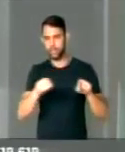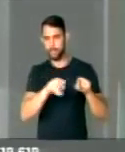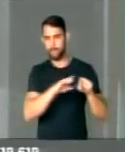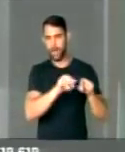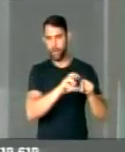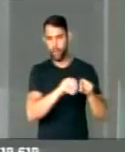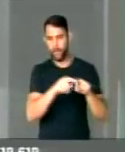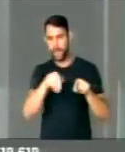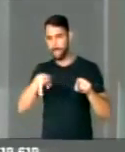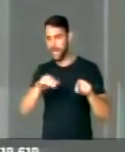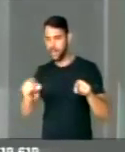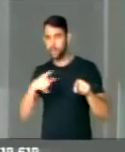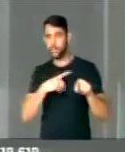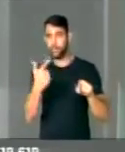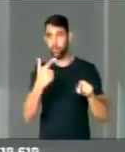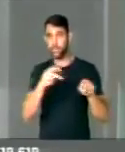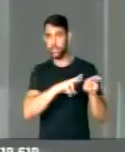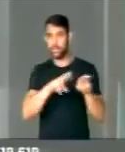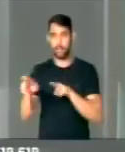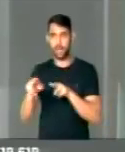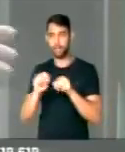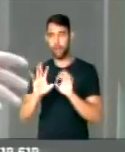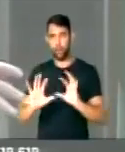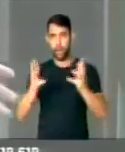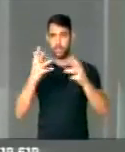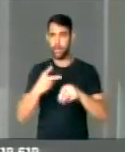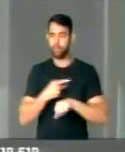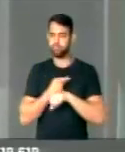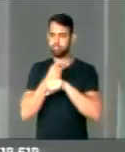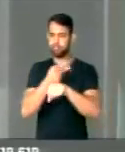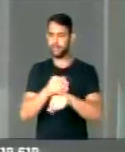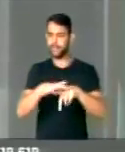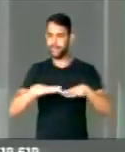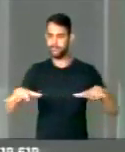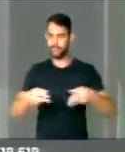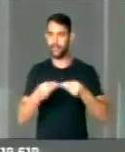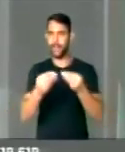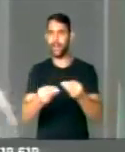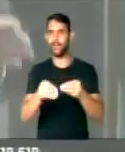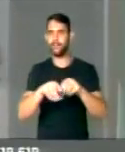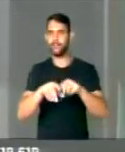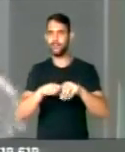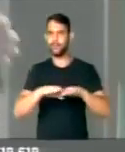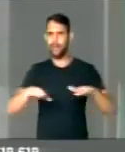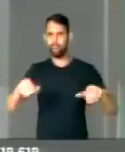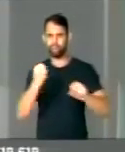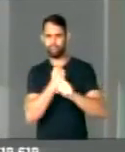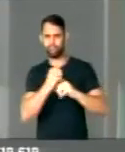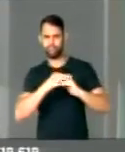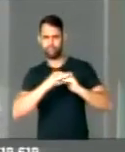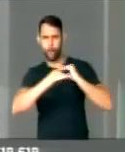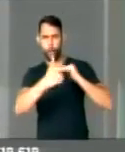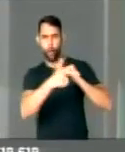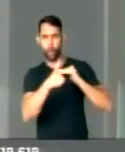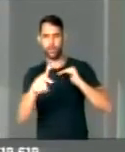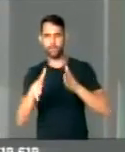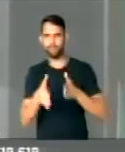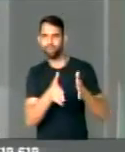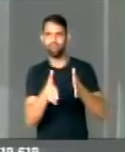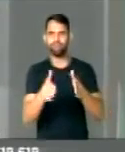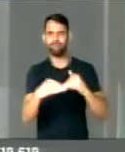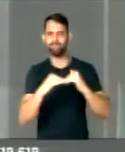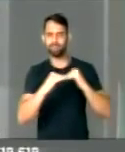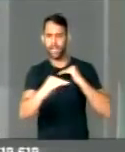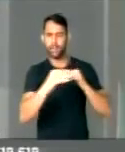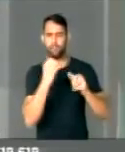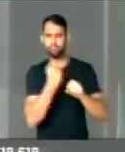Matões. Estive há 2 semanas na inauguração da estrada que liga Coelho Neto a Afonso Cunha e tantas outras estradas que estão hoje